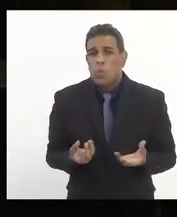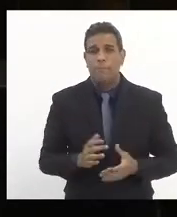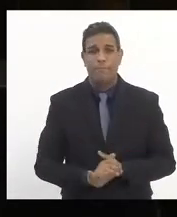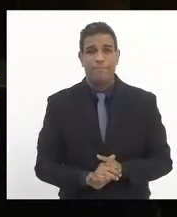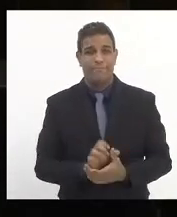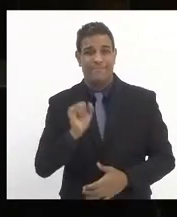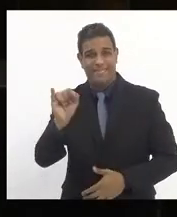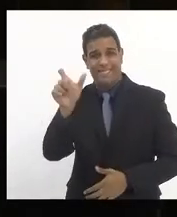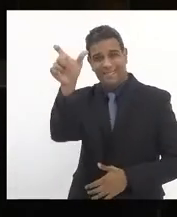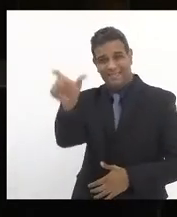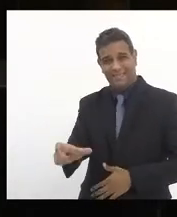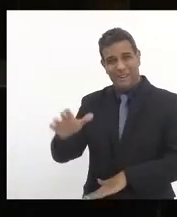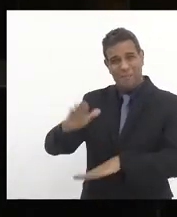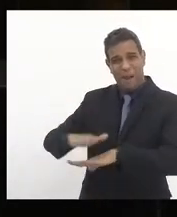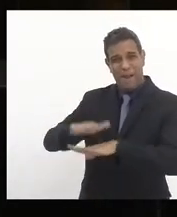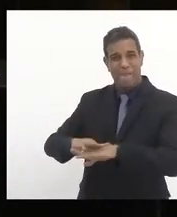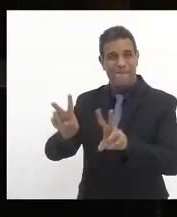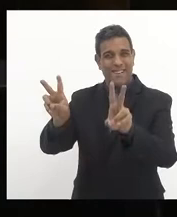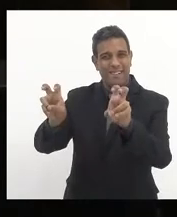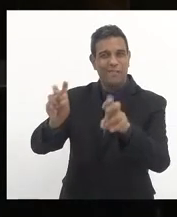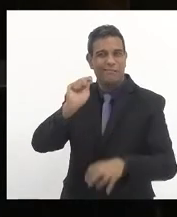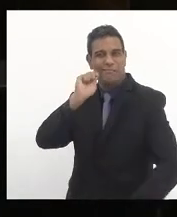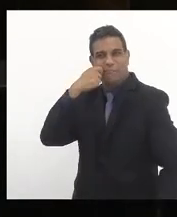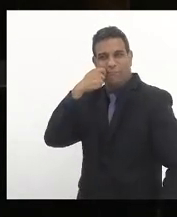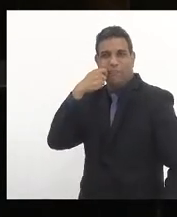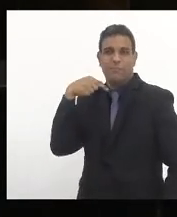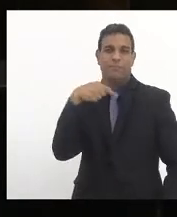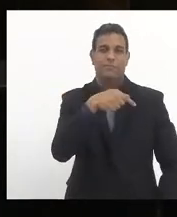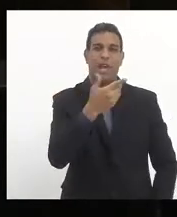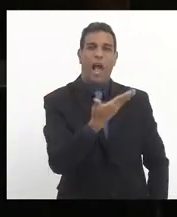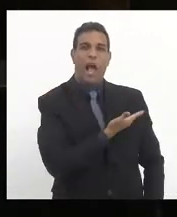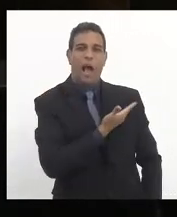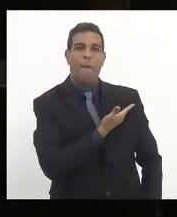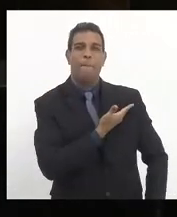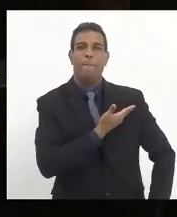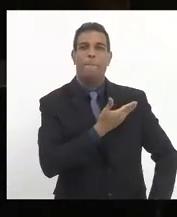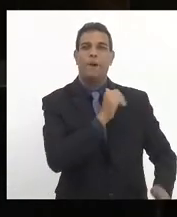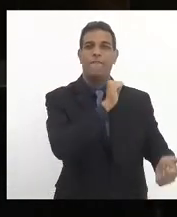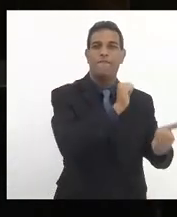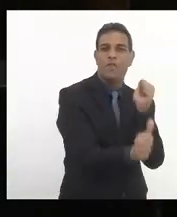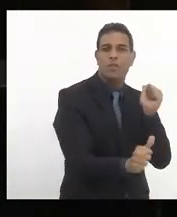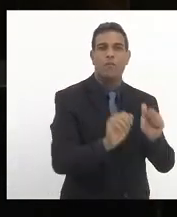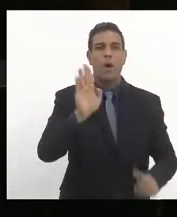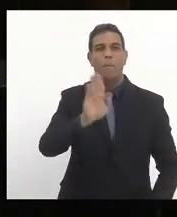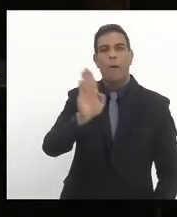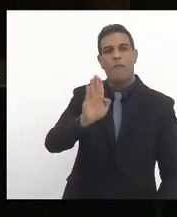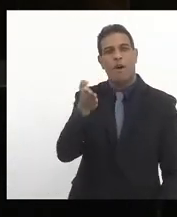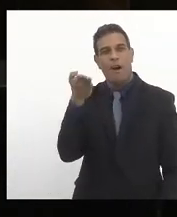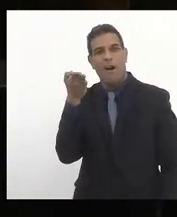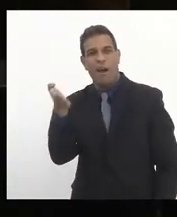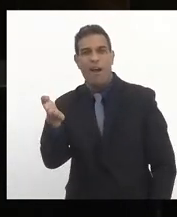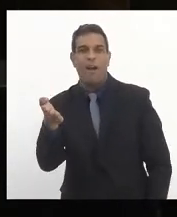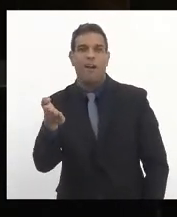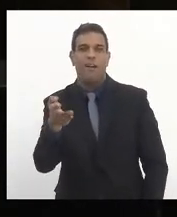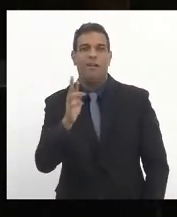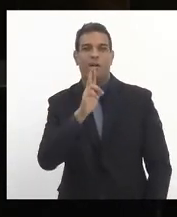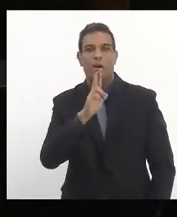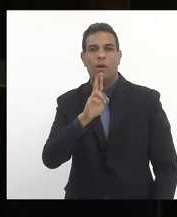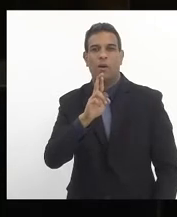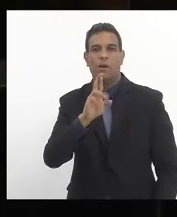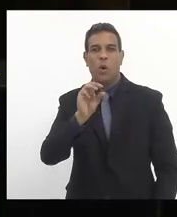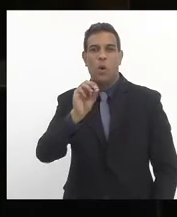o nervosinho, amigo íntimo do Botafogo, outro nome da lista, né, que é o Rodrigo Maia.